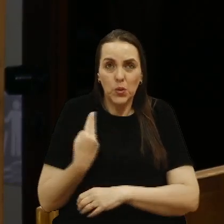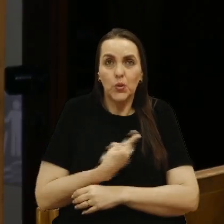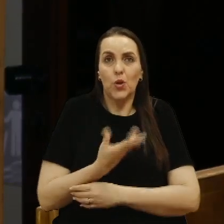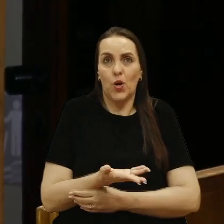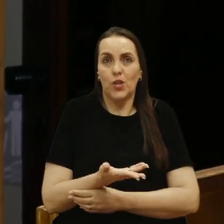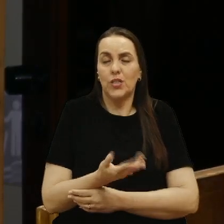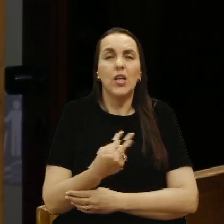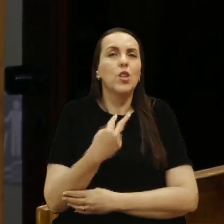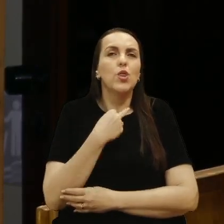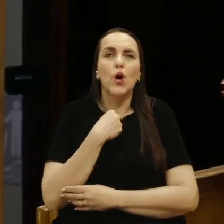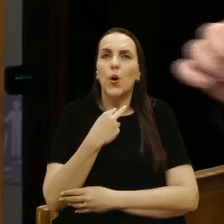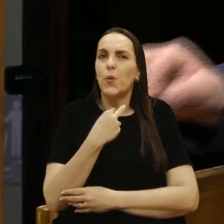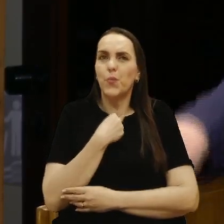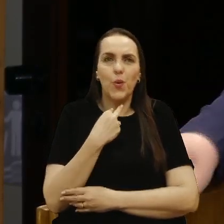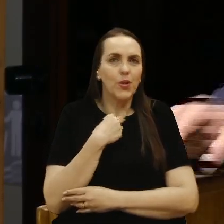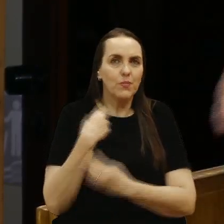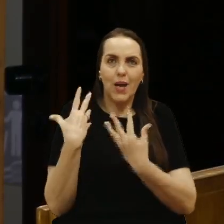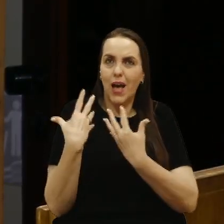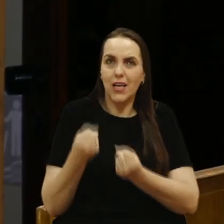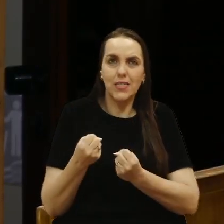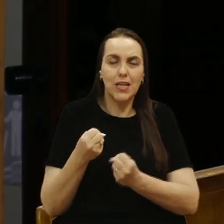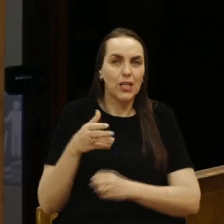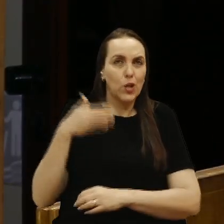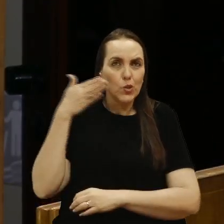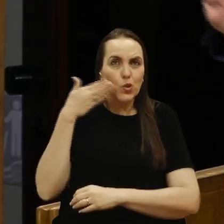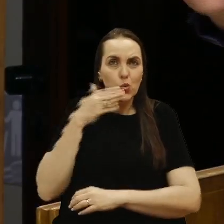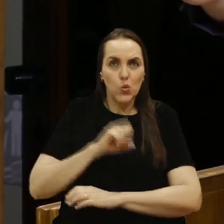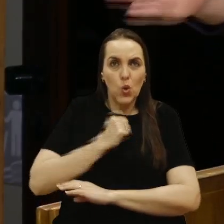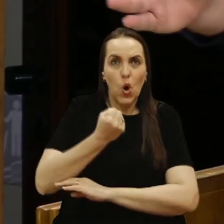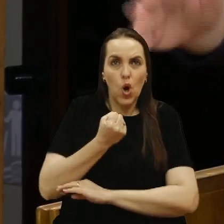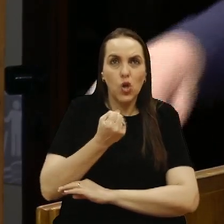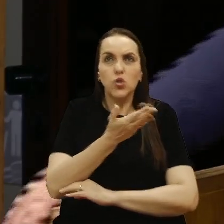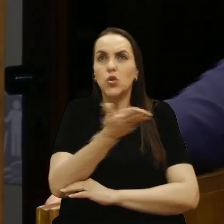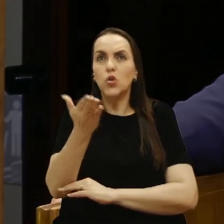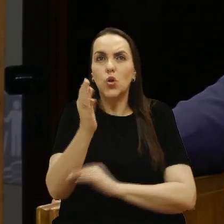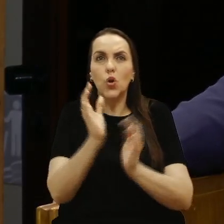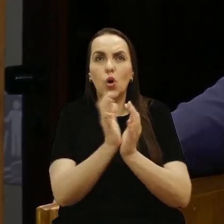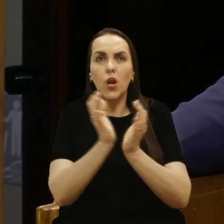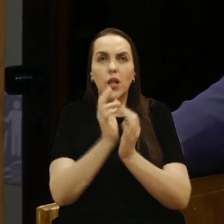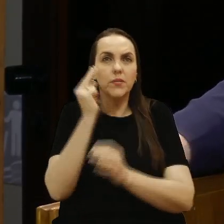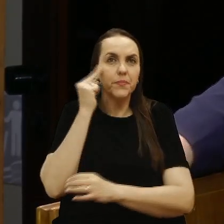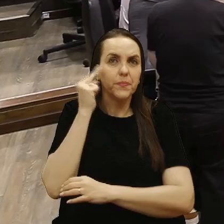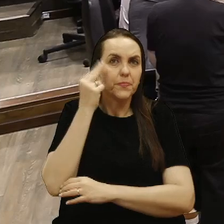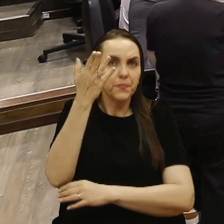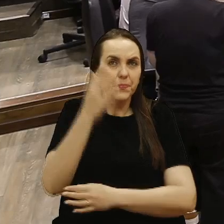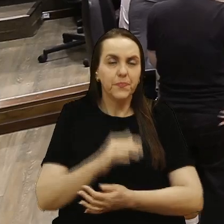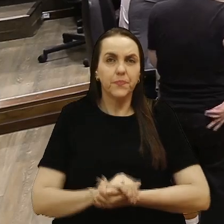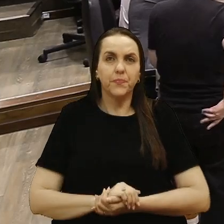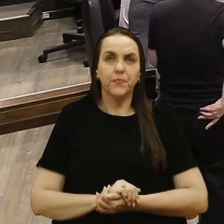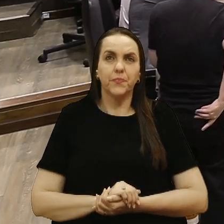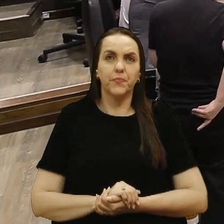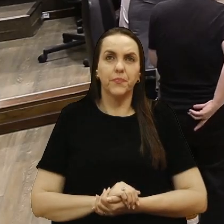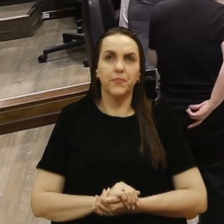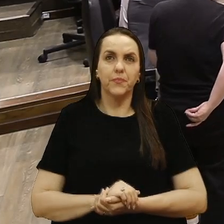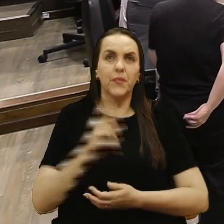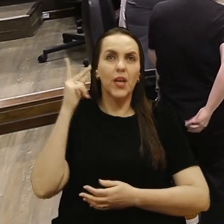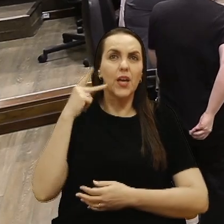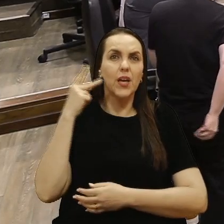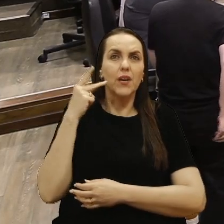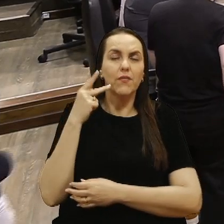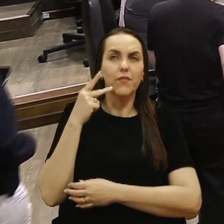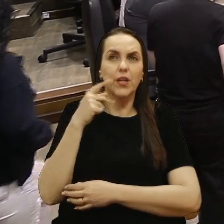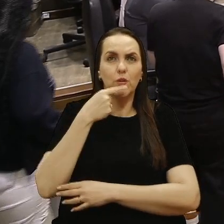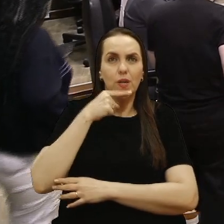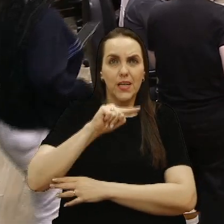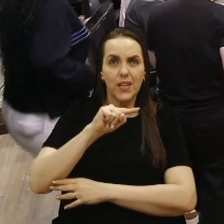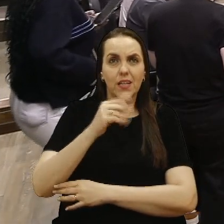não podemos tolerar nenhum tipo de discurso de ódio. Não lembro quem foram os colegas que pediram a parte. Vereador Fantinel, sua parte. Vereador Caleb, o